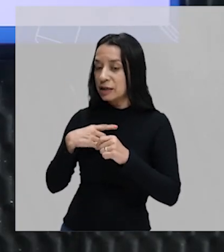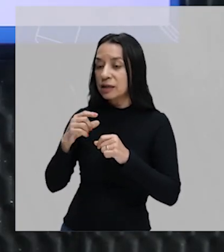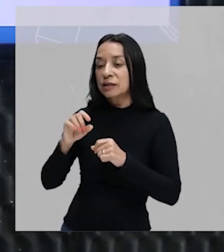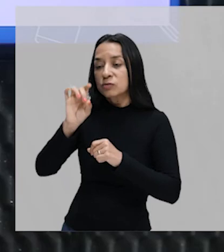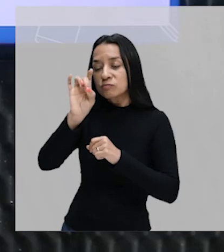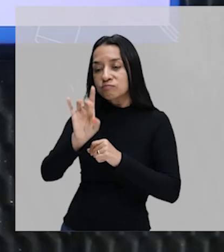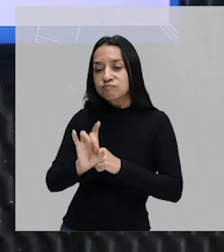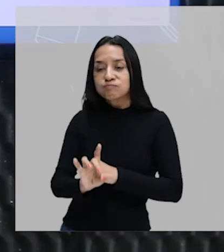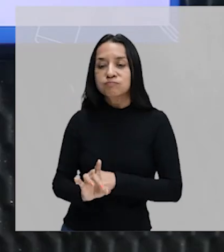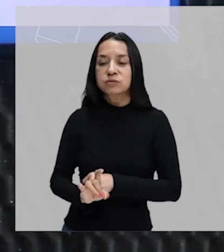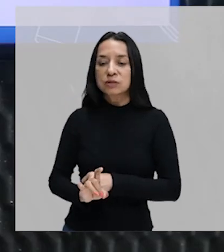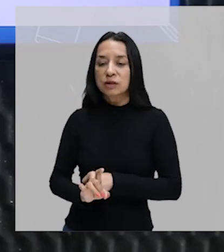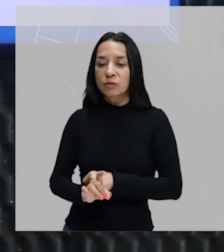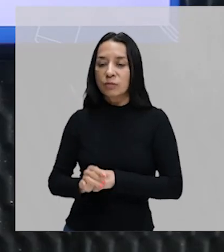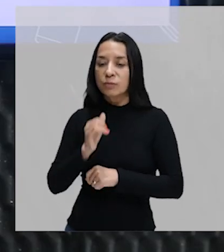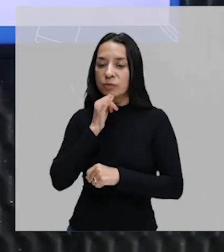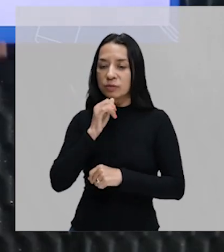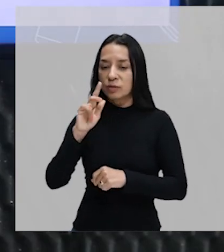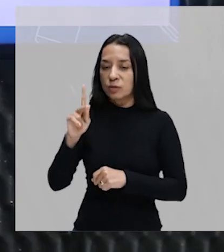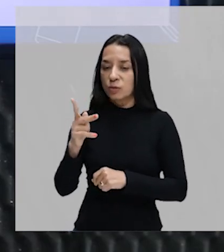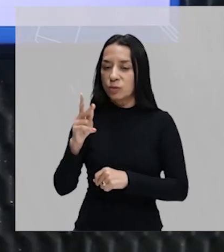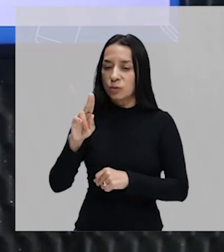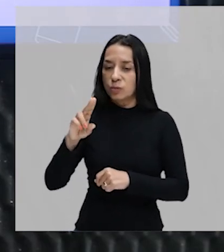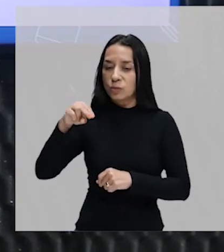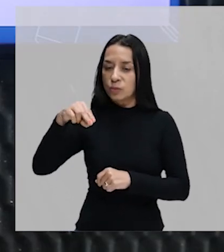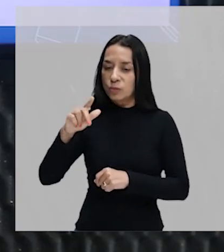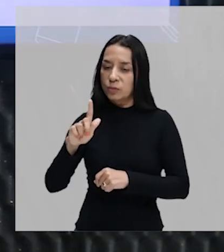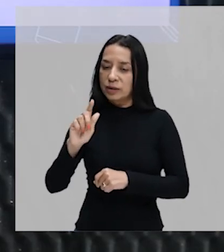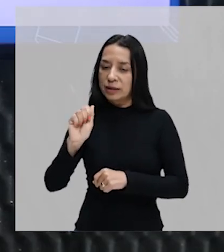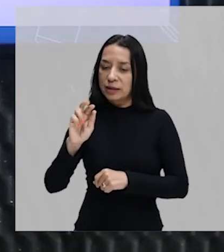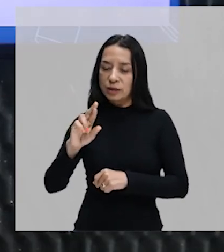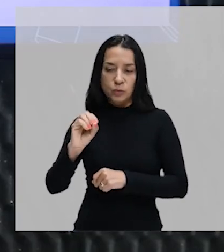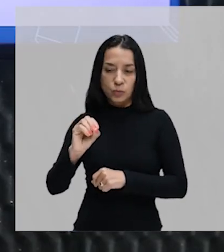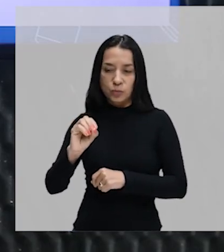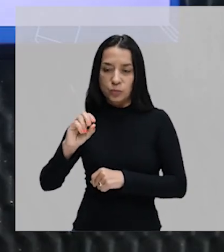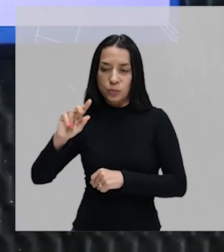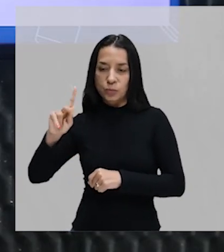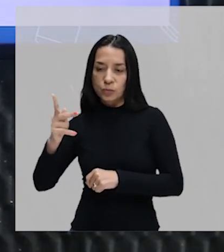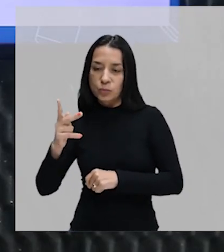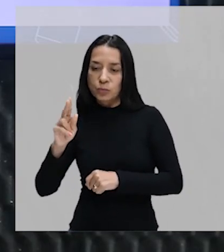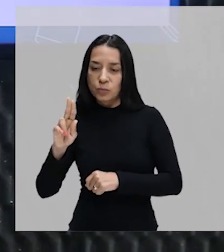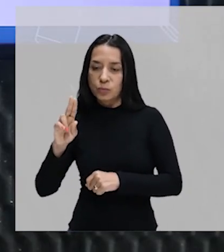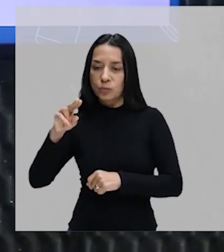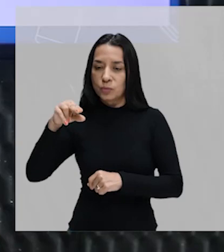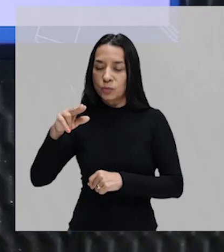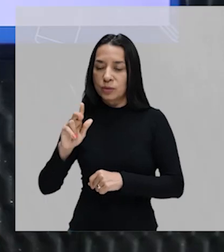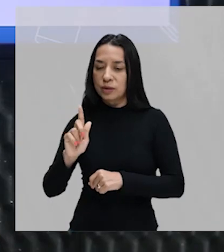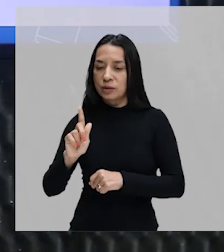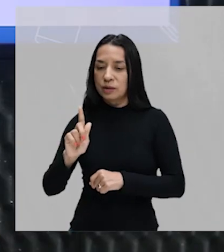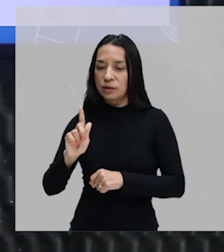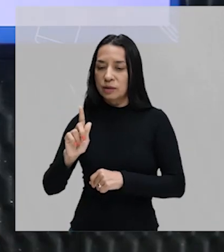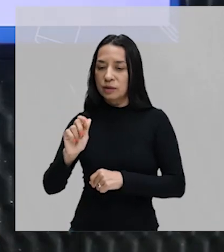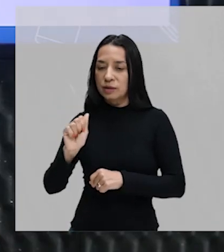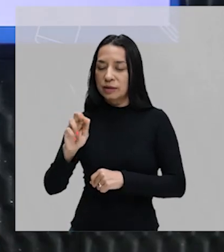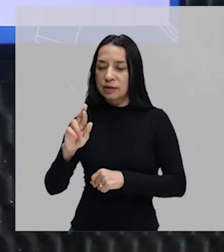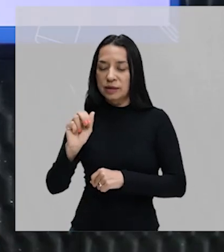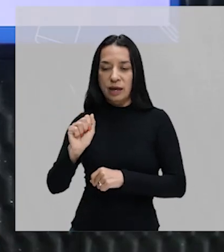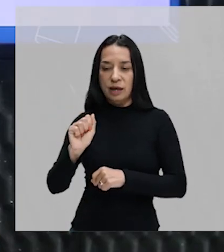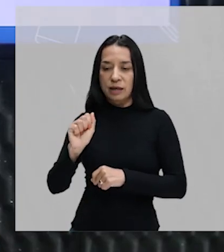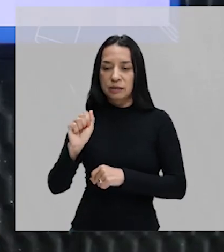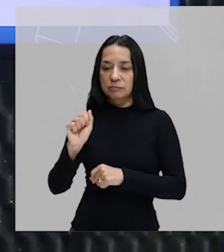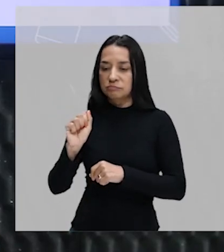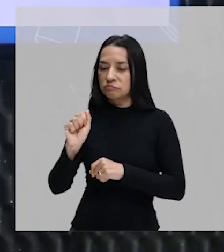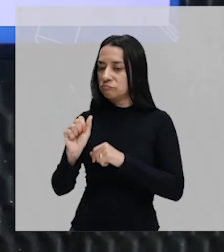uma exceção. Húngaro e húngara, tá? Ele não entra naquela regra.